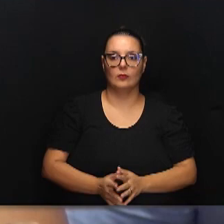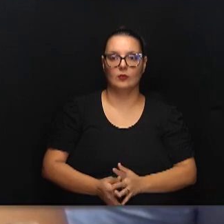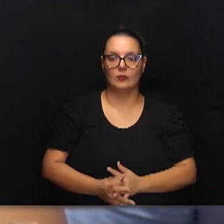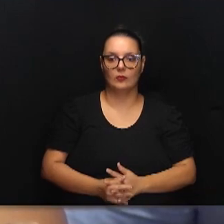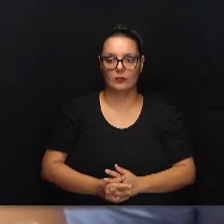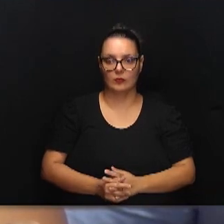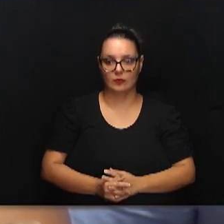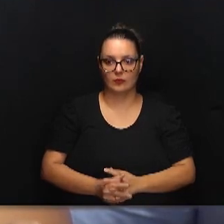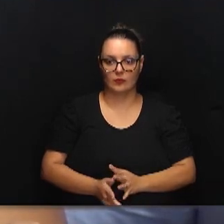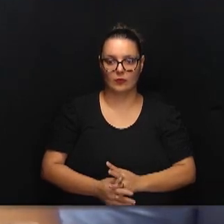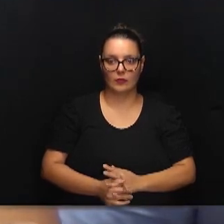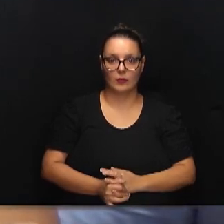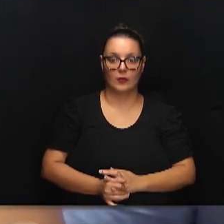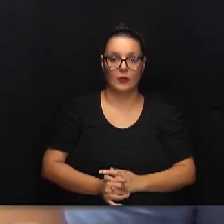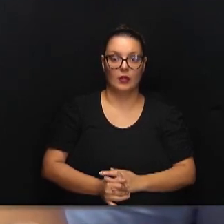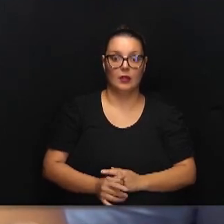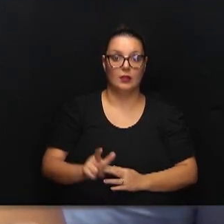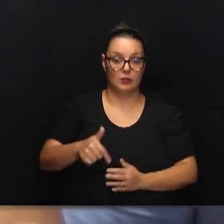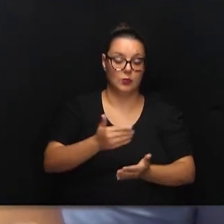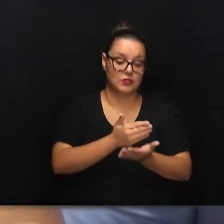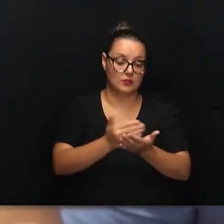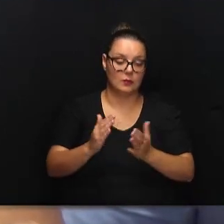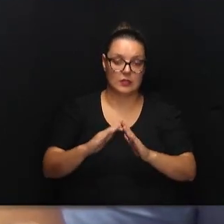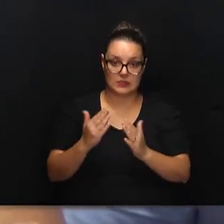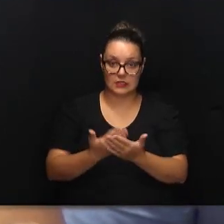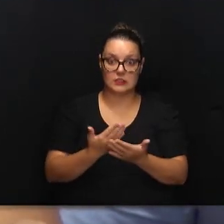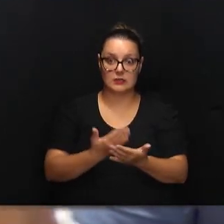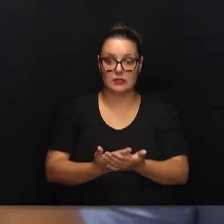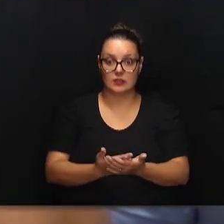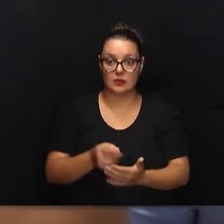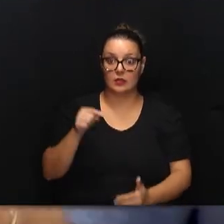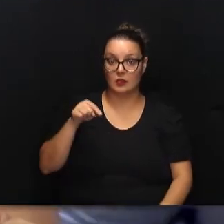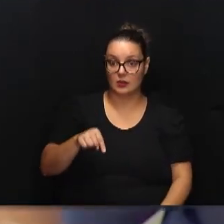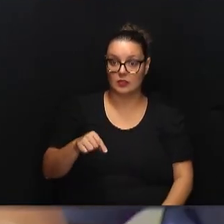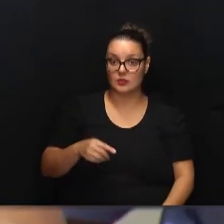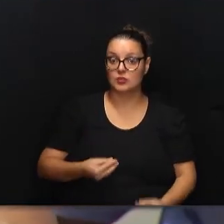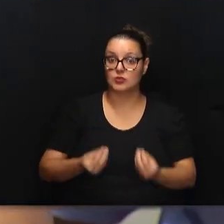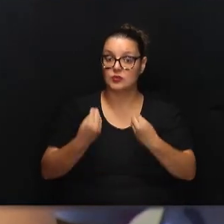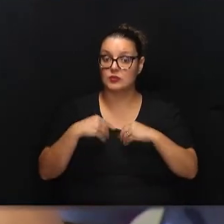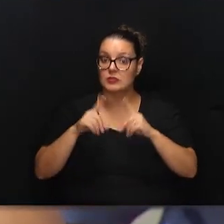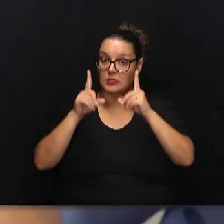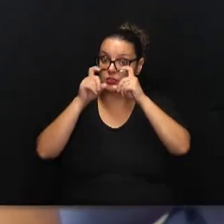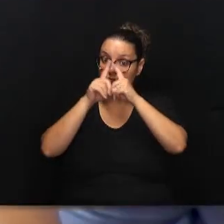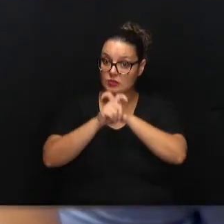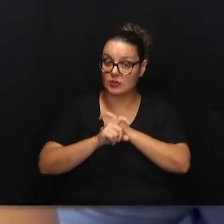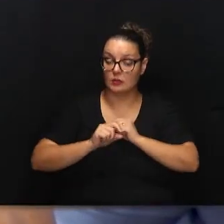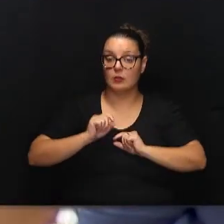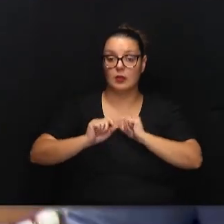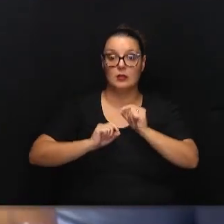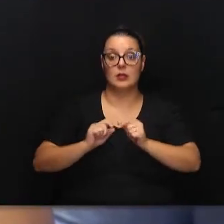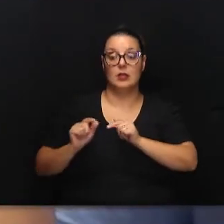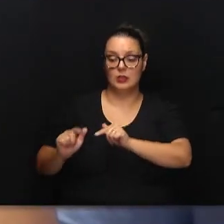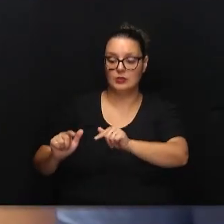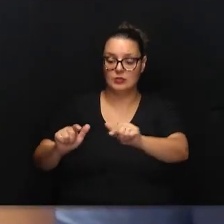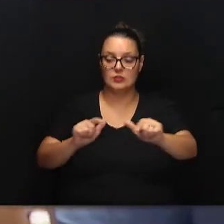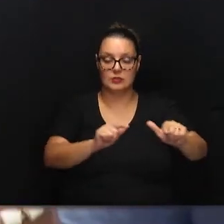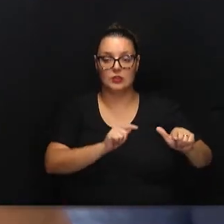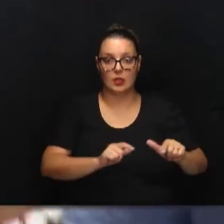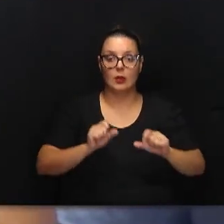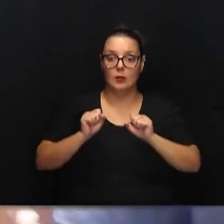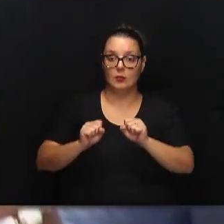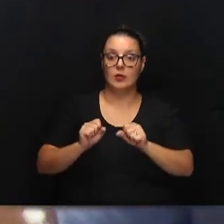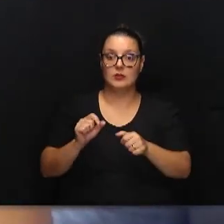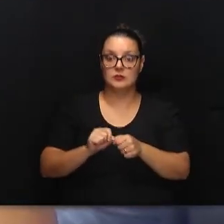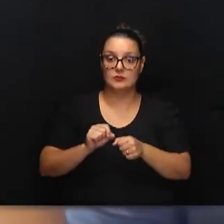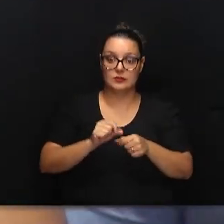após o início das aulas, isso nos traz bastante dificuldade para que esses espaços possam fazer